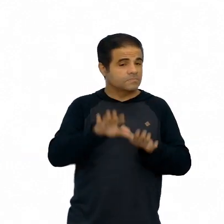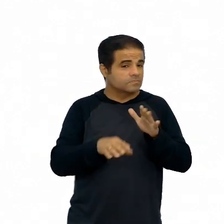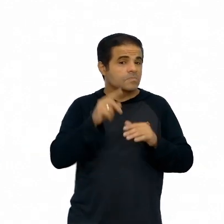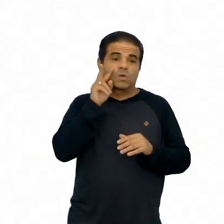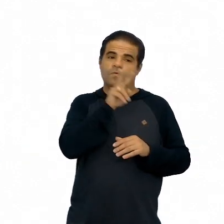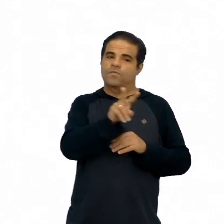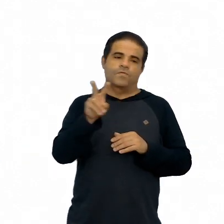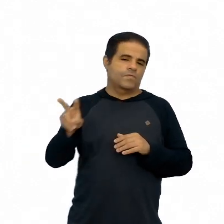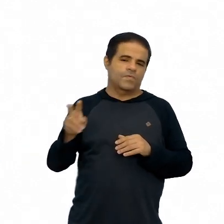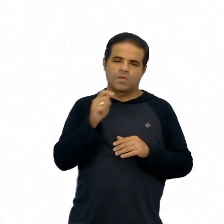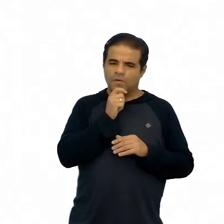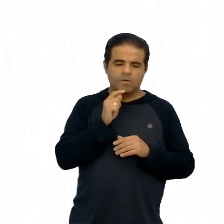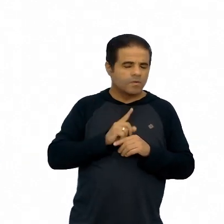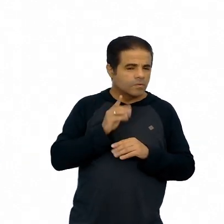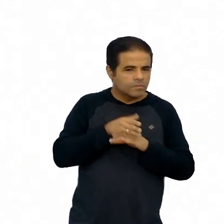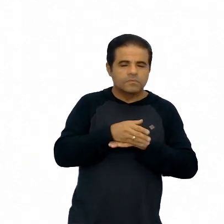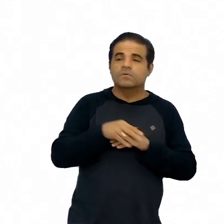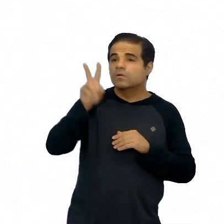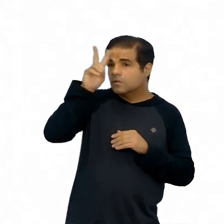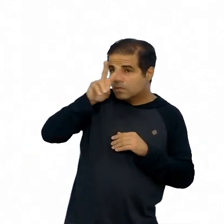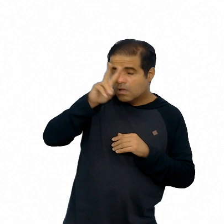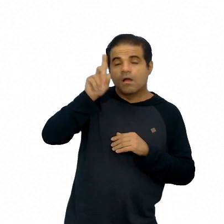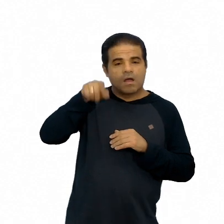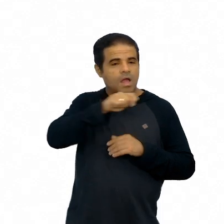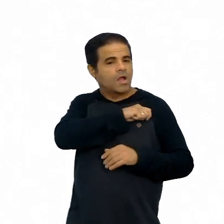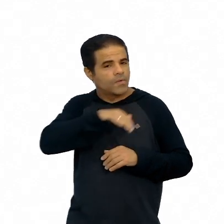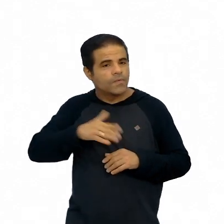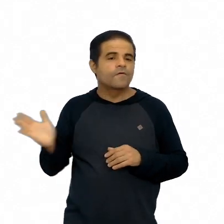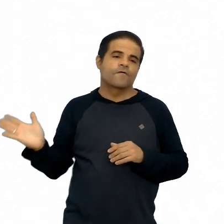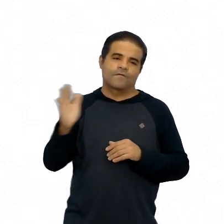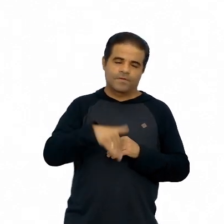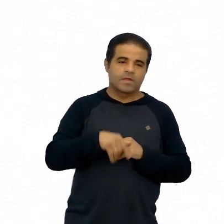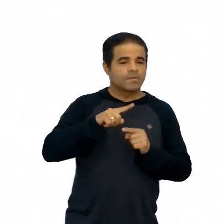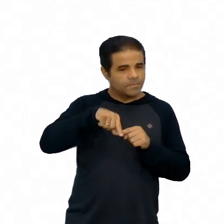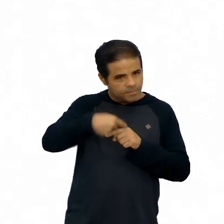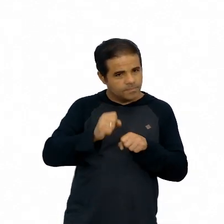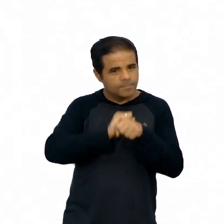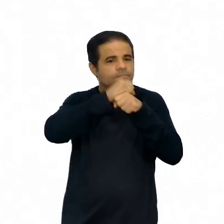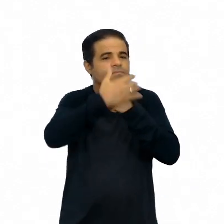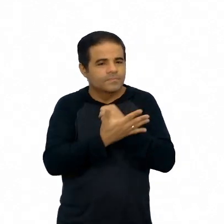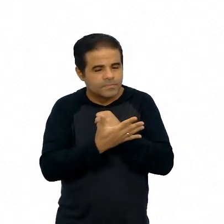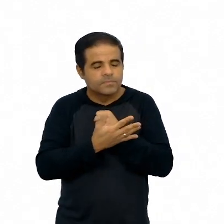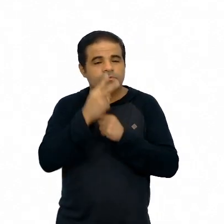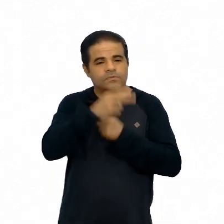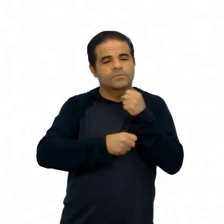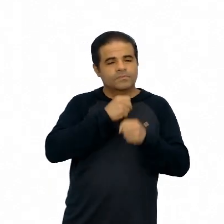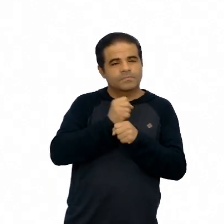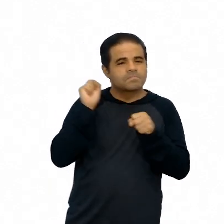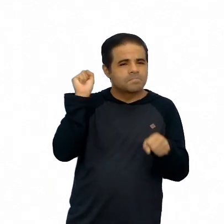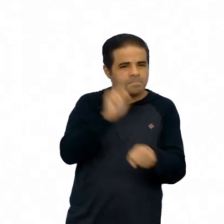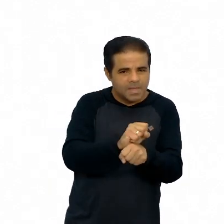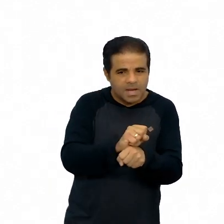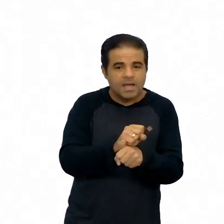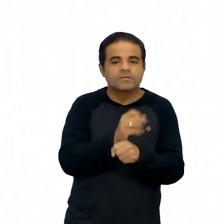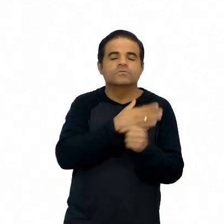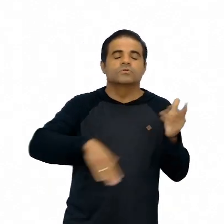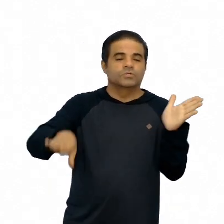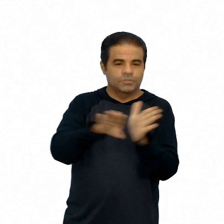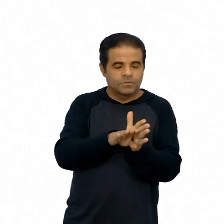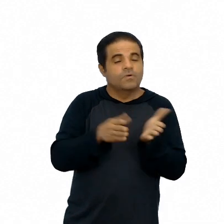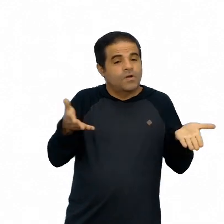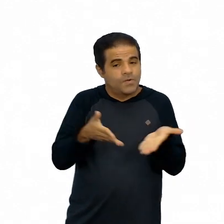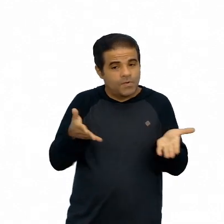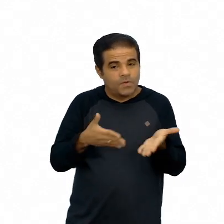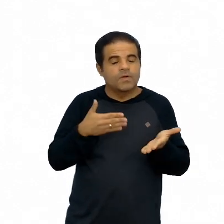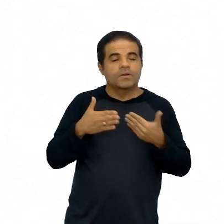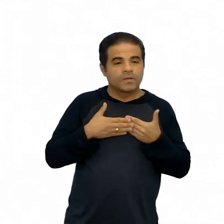não viu. A gente tem que lembrar que esse aluno é um aluno que veio pós-pandemia, pós 2 anos parado, e está chegando agora. Então, nosso aluno,